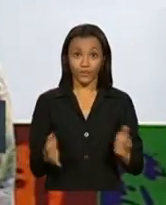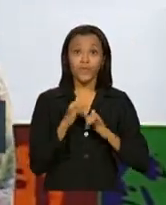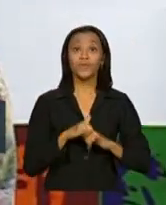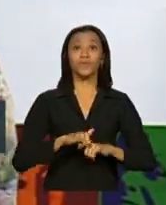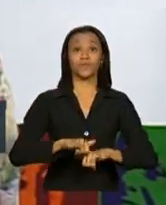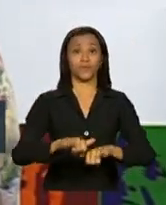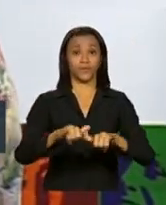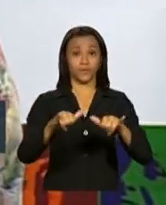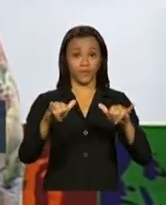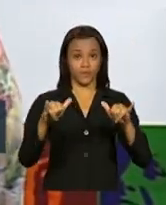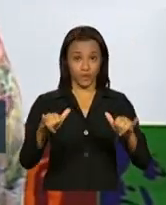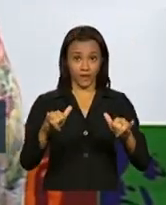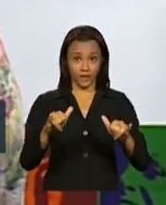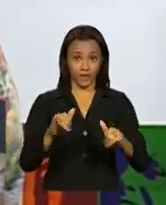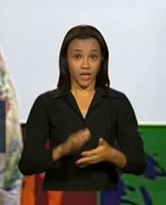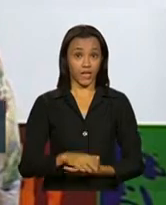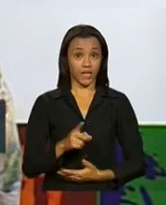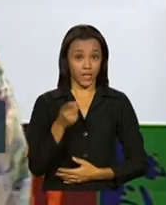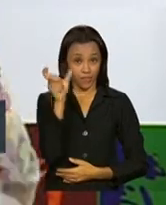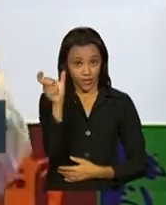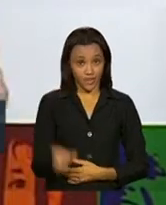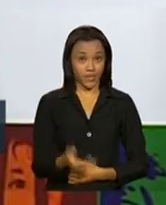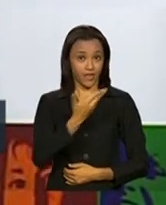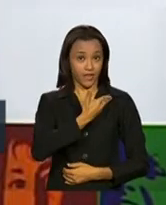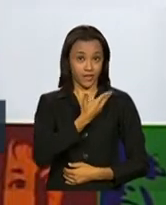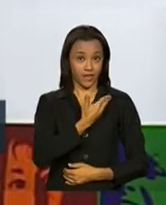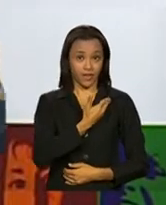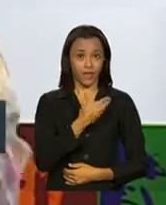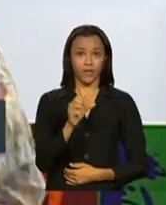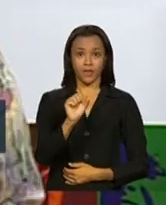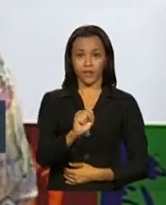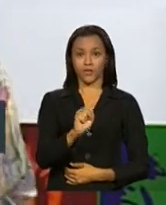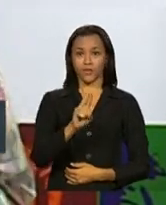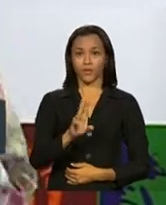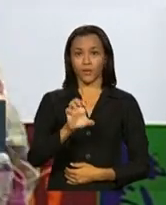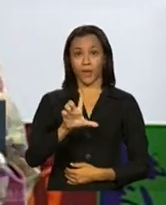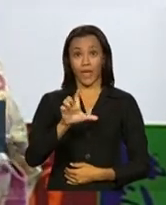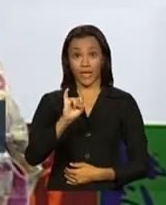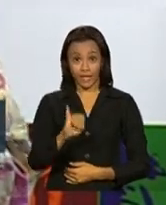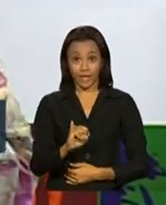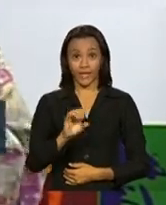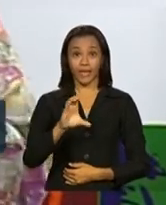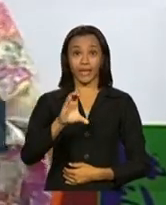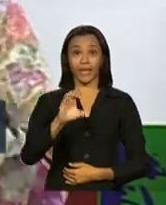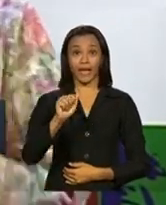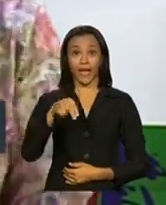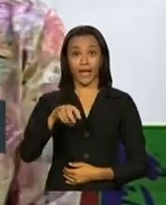dizer que a nossa companheira Sueli Carneiro né